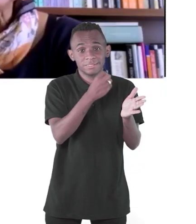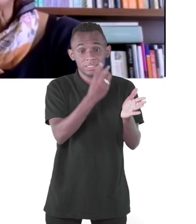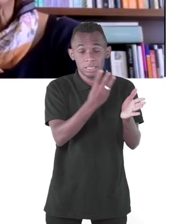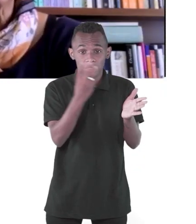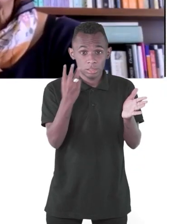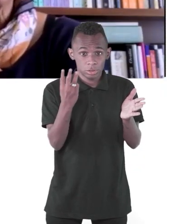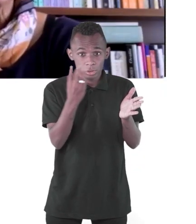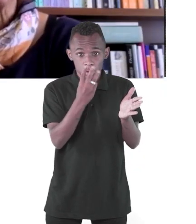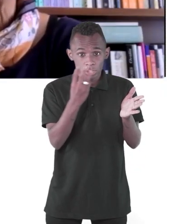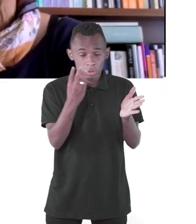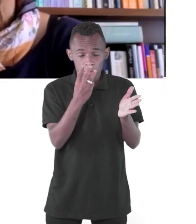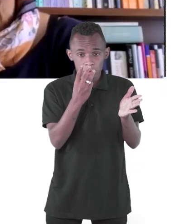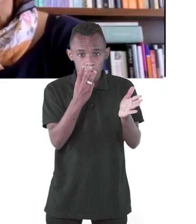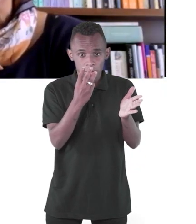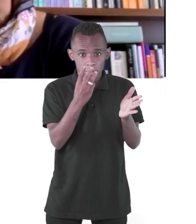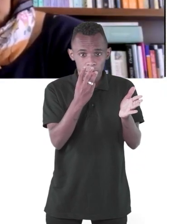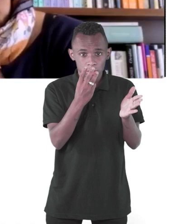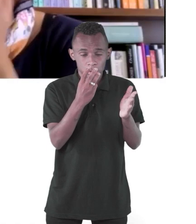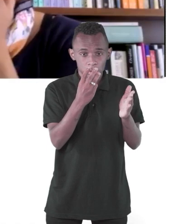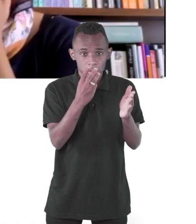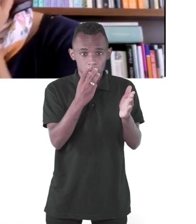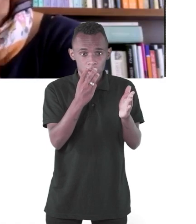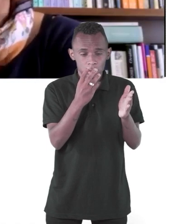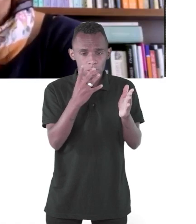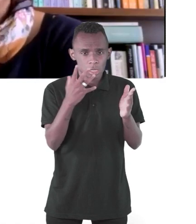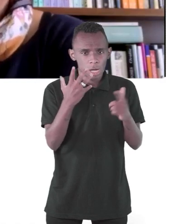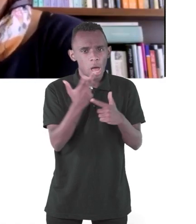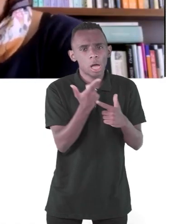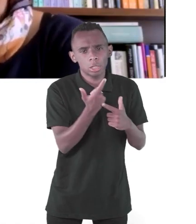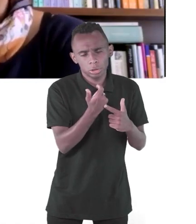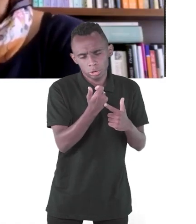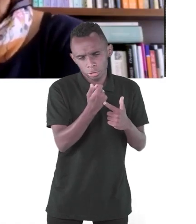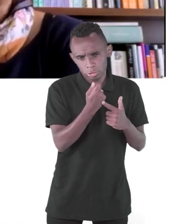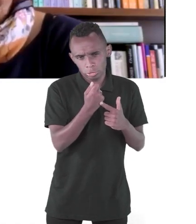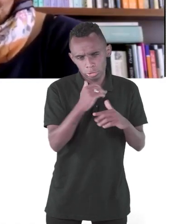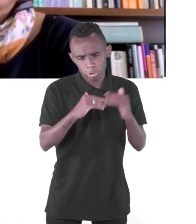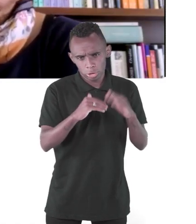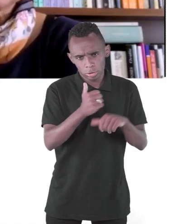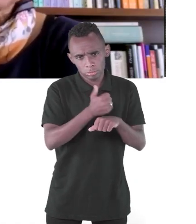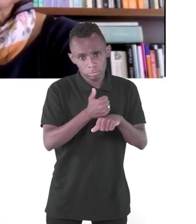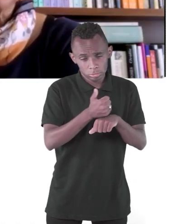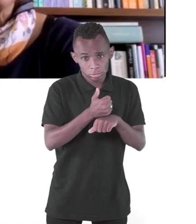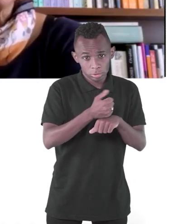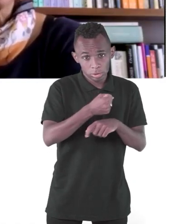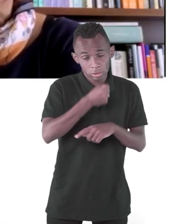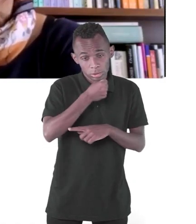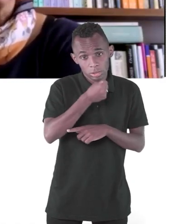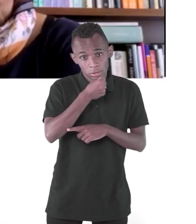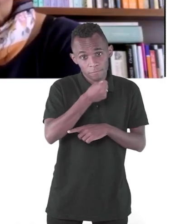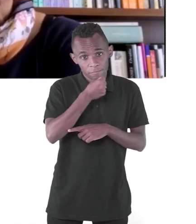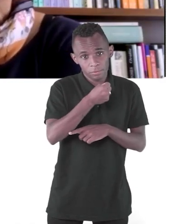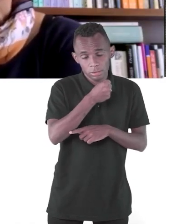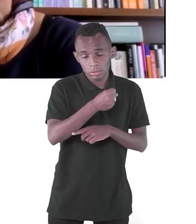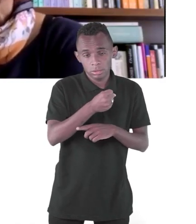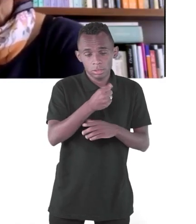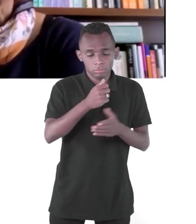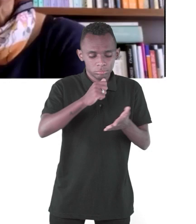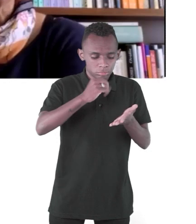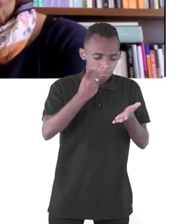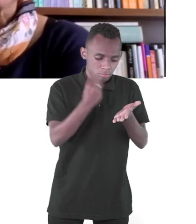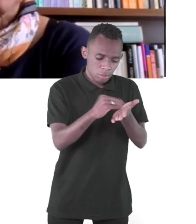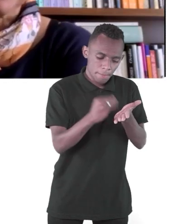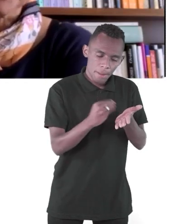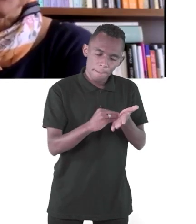o livro, mostrando a espessura da lombada. Entrevistas feitas especialmente para o livro, não são transcrições